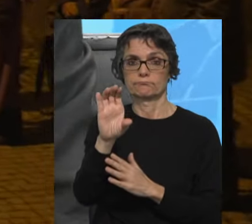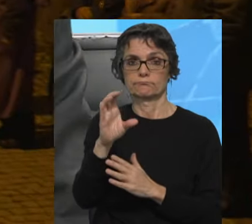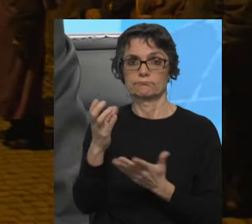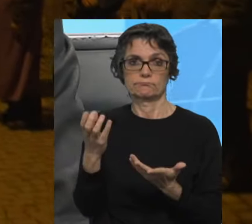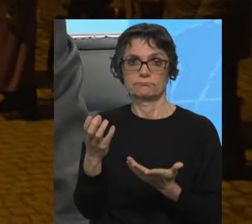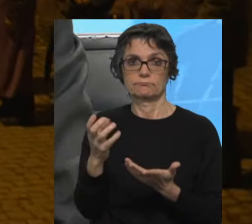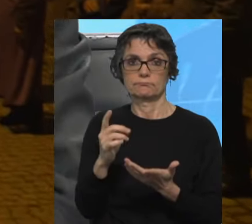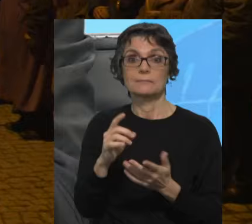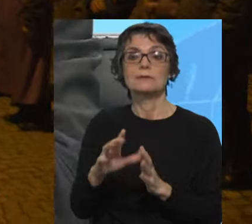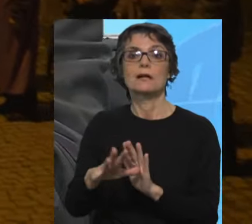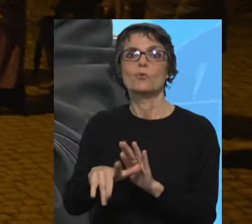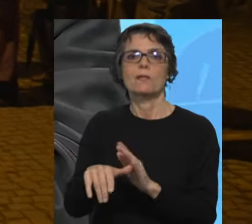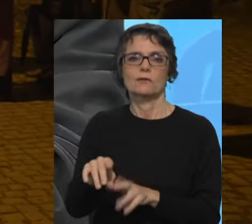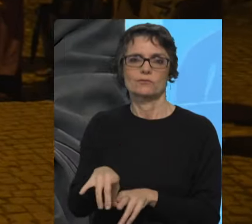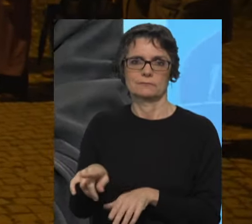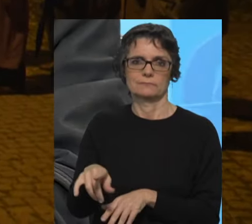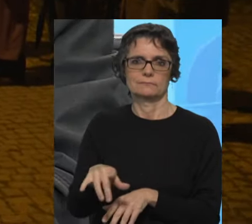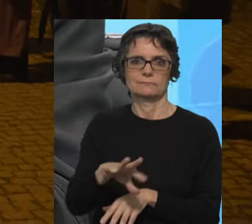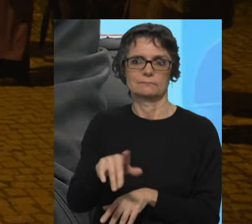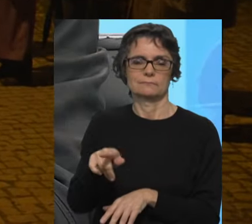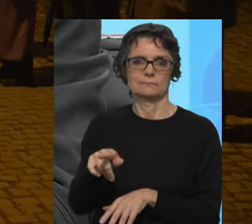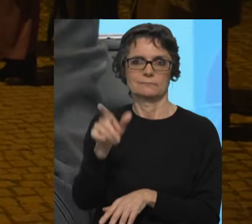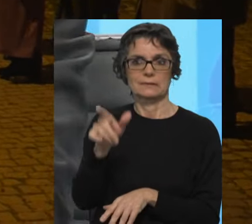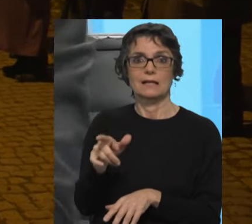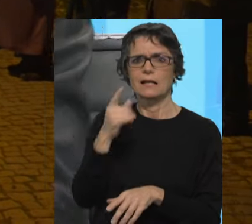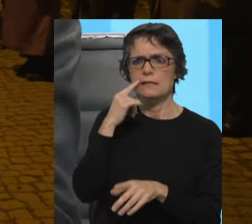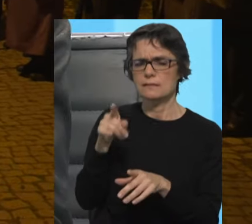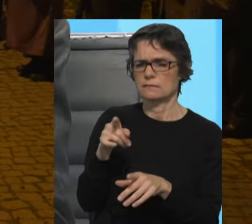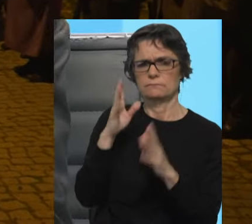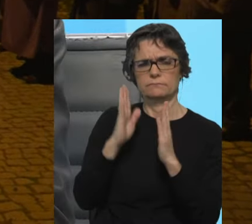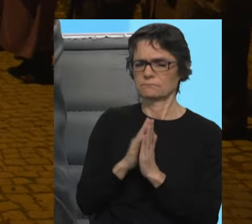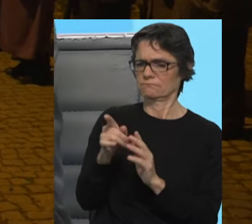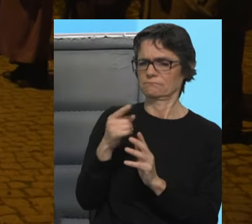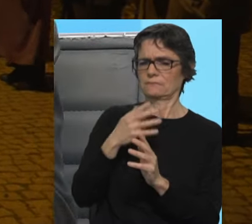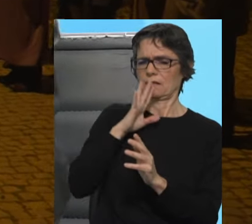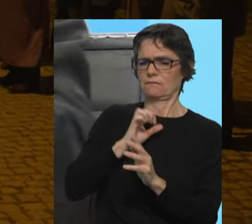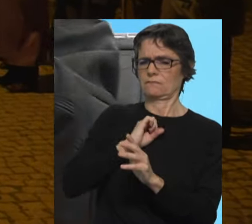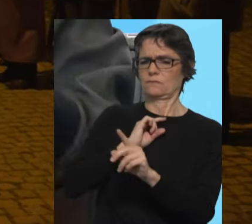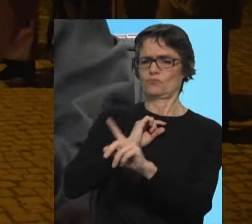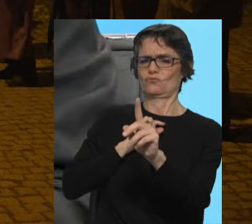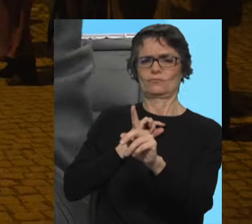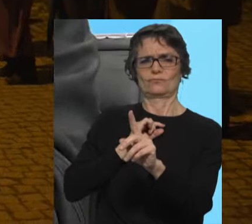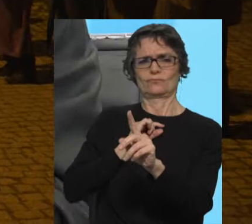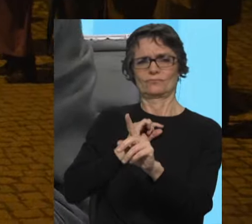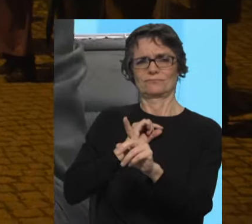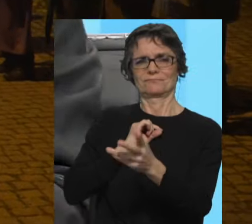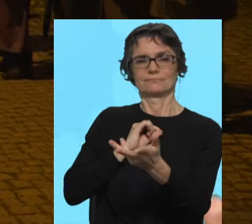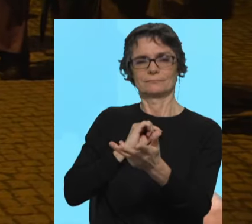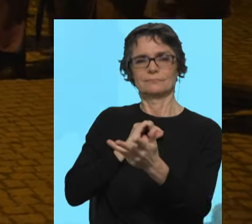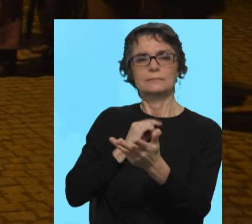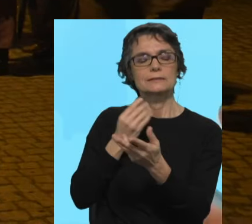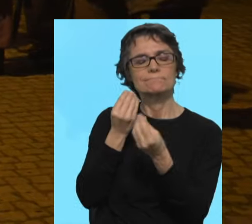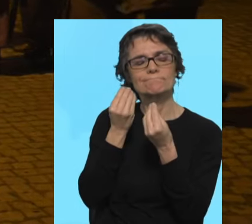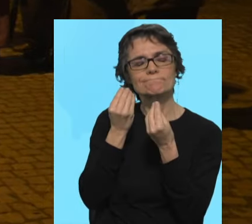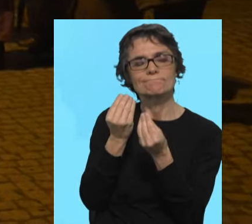é um dos ladrões a senhora aparece não reconhece o filho é como se não reconhecesse tá a ver esta esta esta beleza desta imagem popular